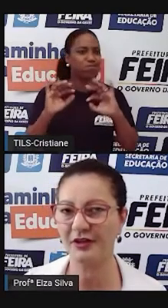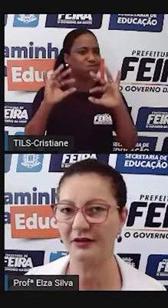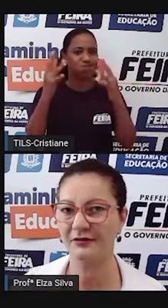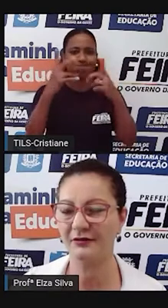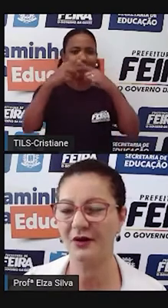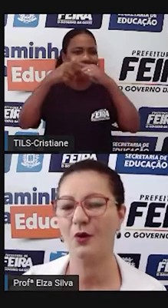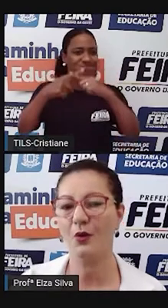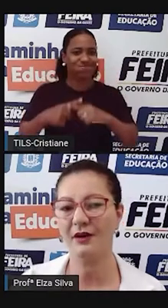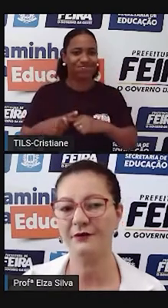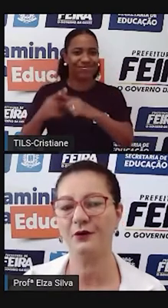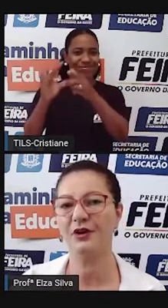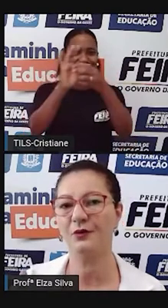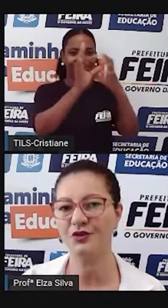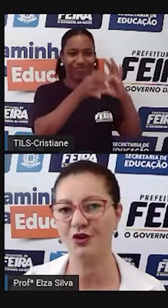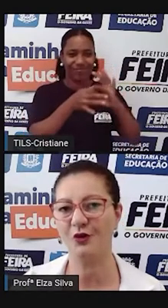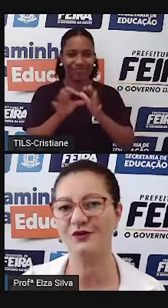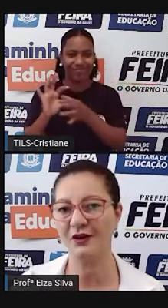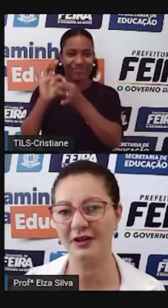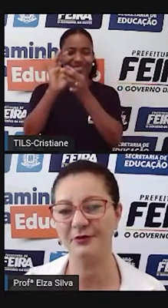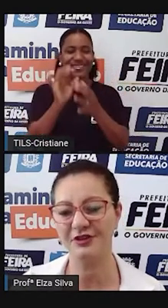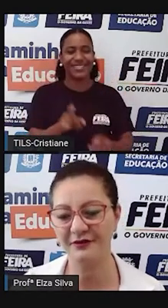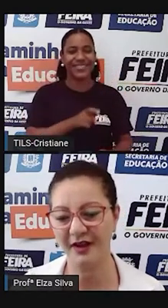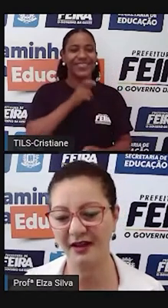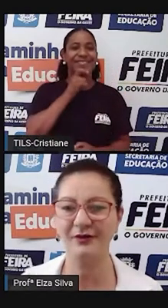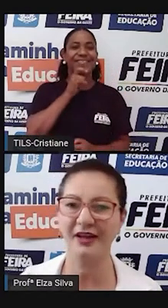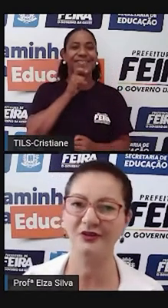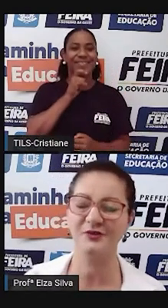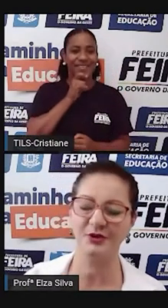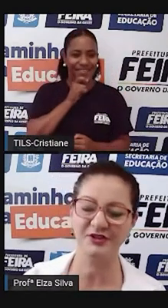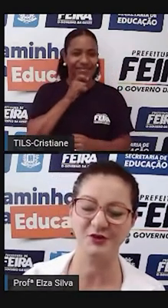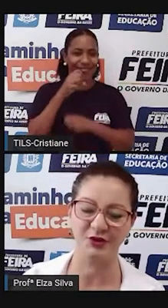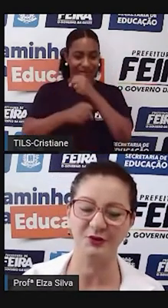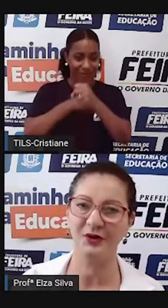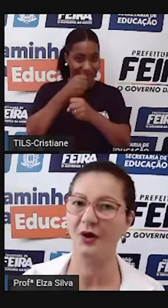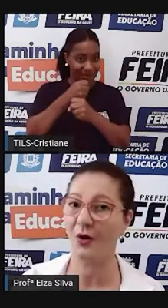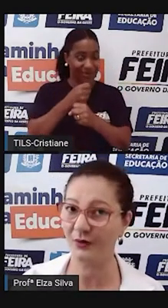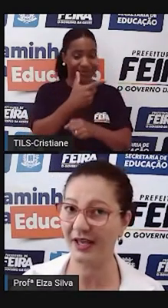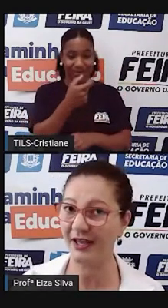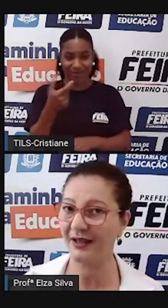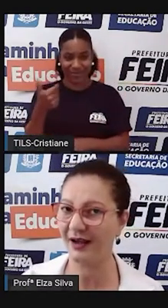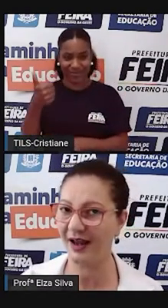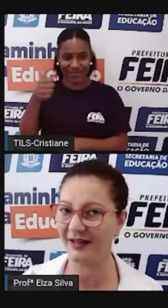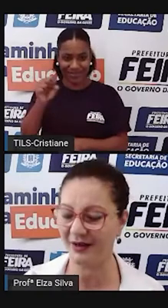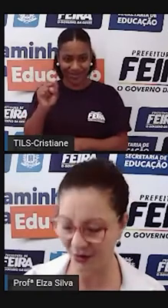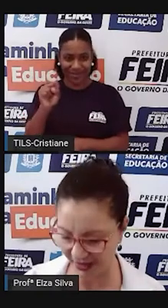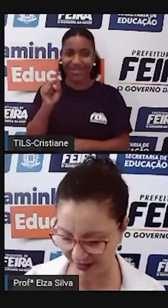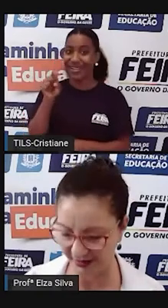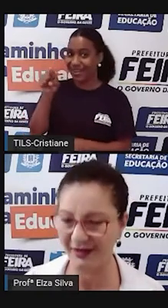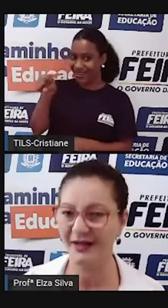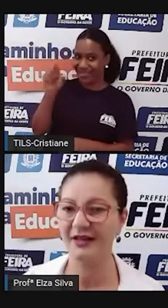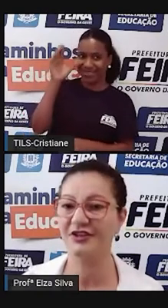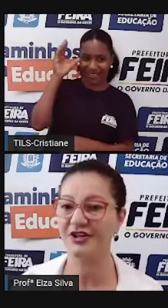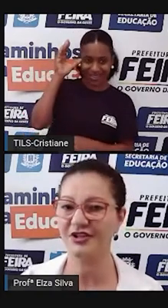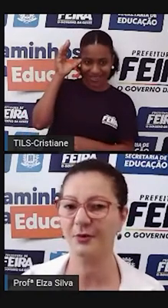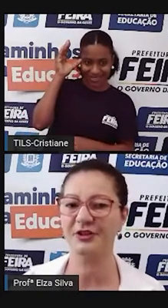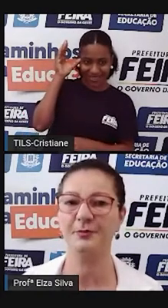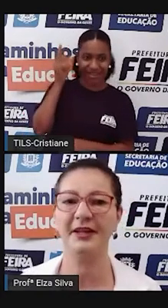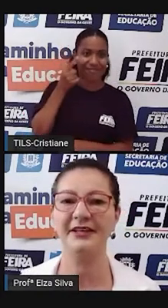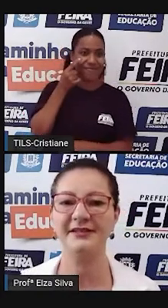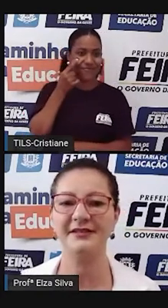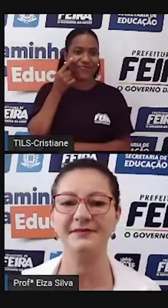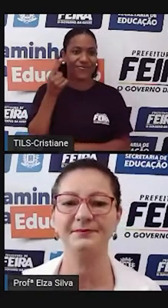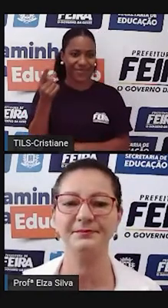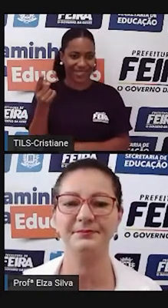um pouquinho o que foi os Jogos Olímpicos de Inverno em 2018, ok? Lá na Coreia. Just a